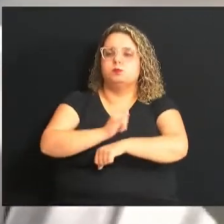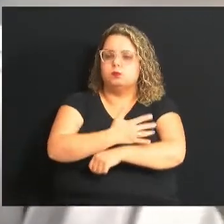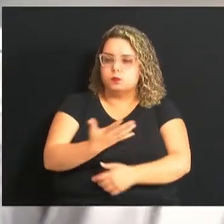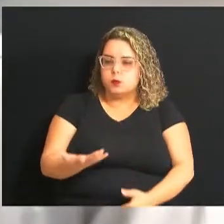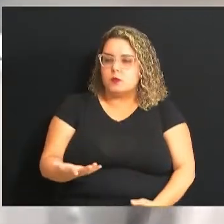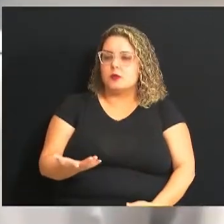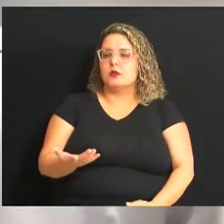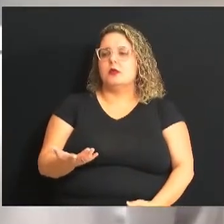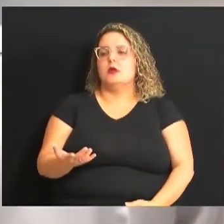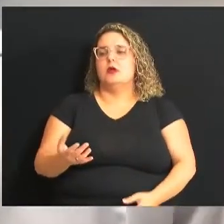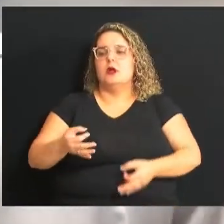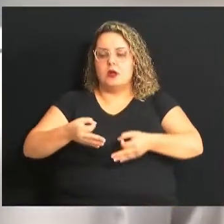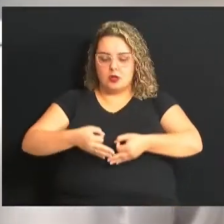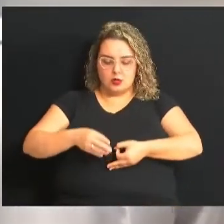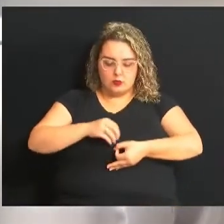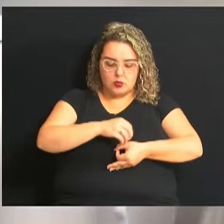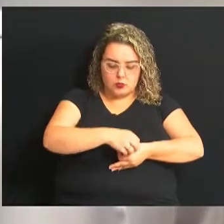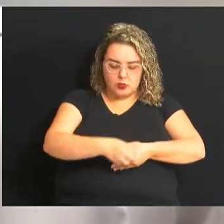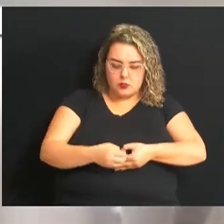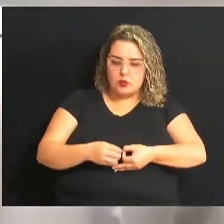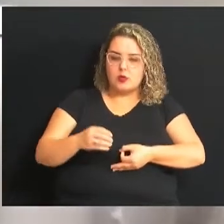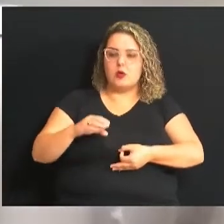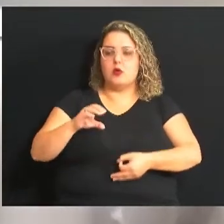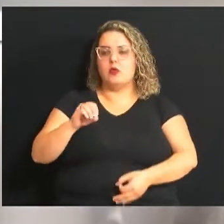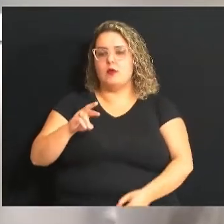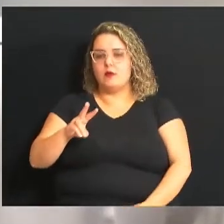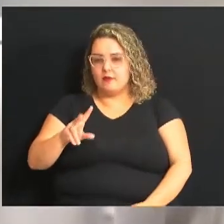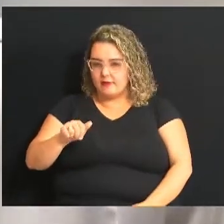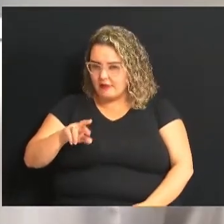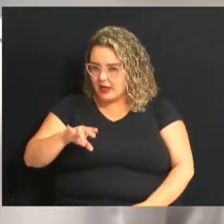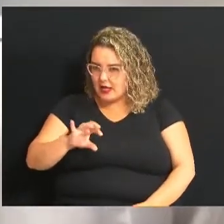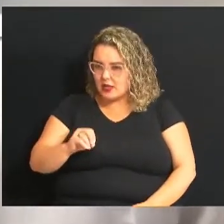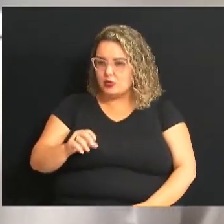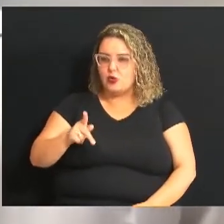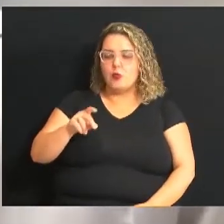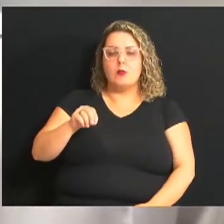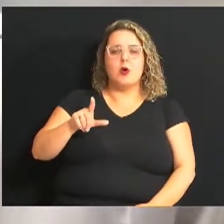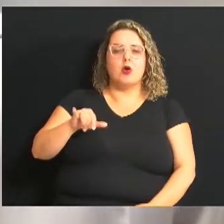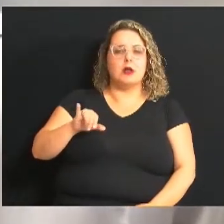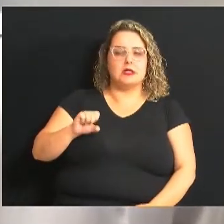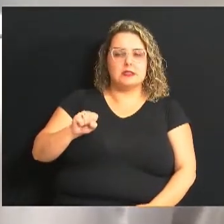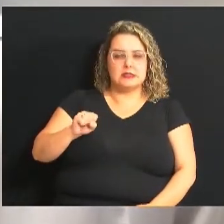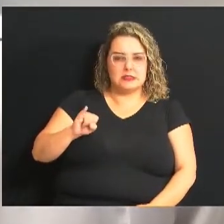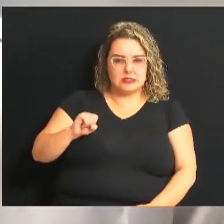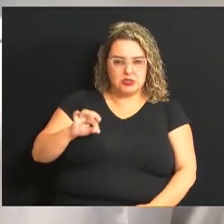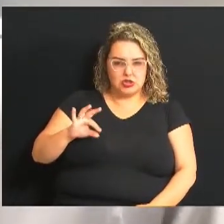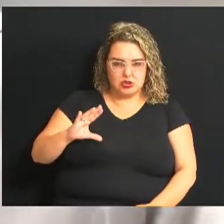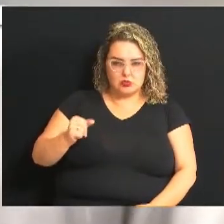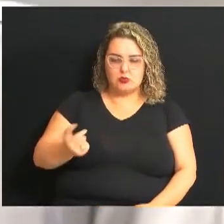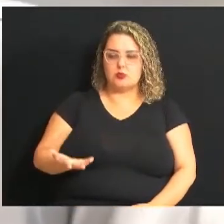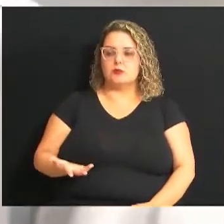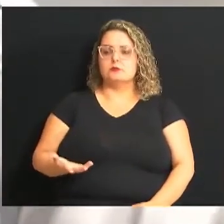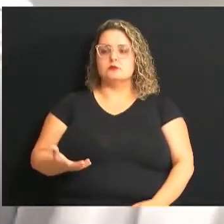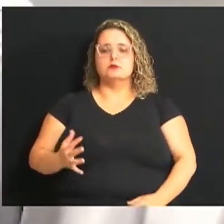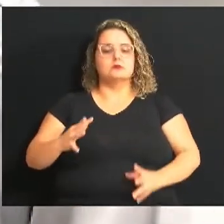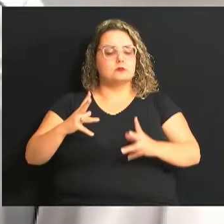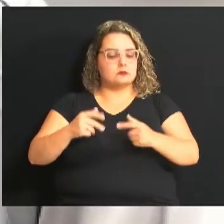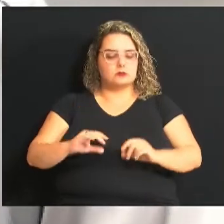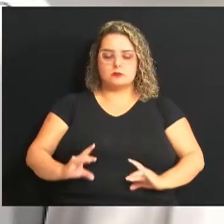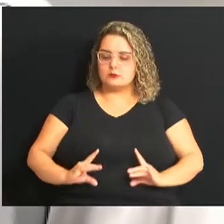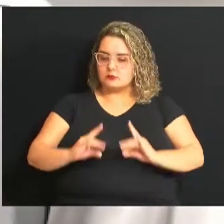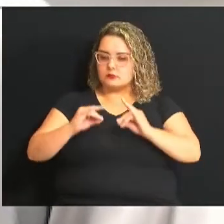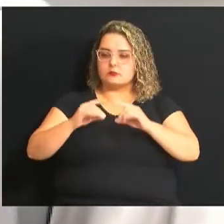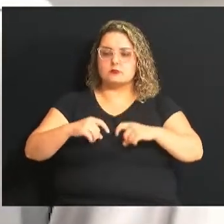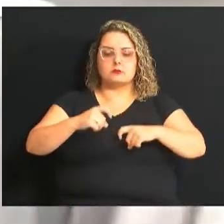síndrome do ovário policístico, que tem toda uma alteração hormonal, e a mulher, mesmo tendo uma vida sexual ativa, ela